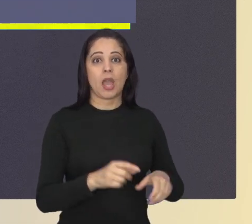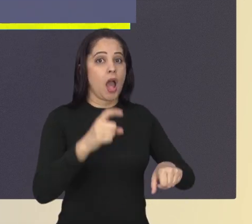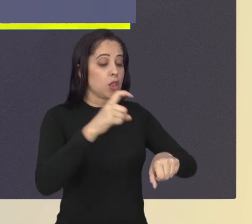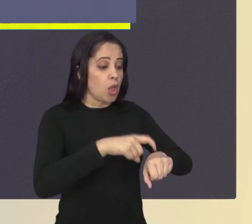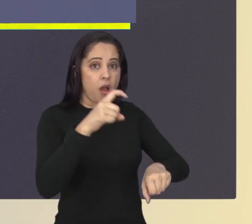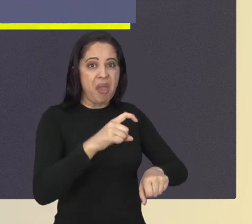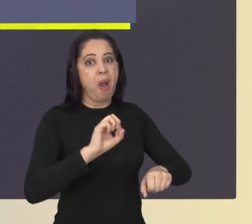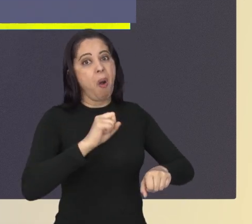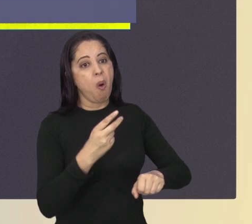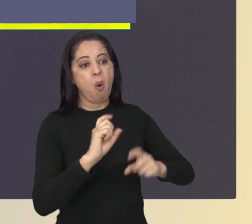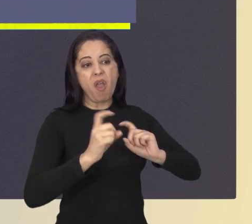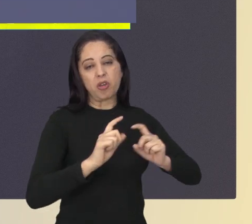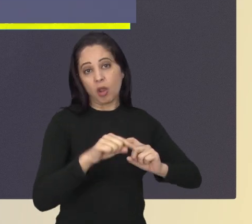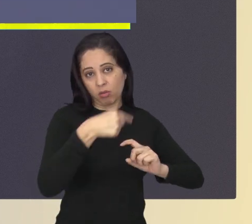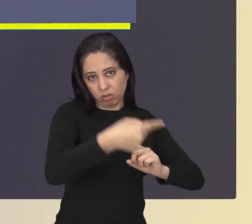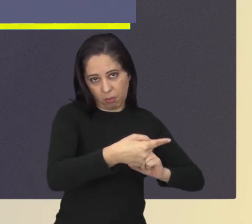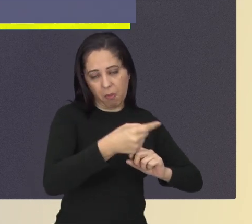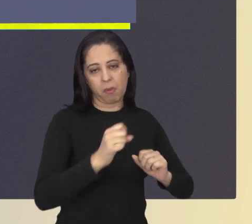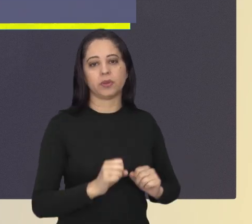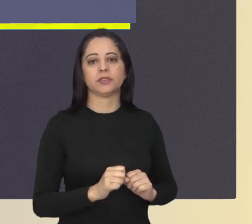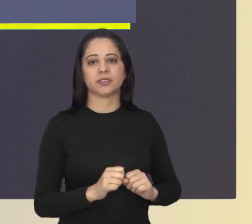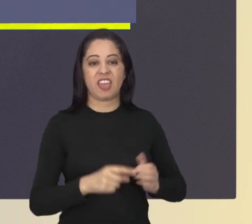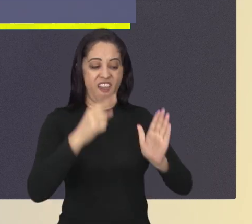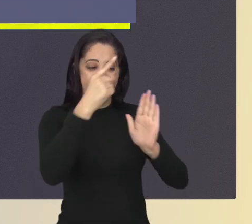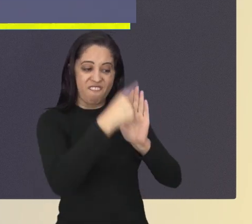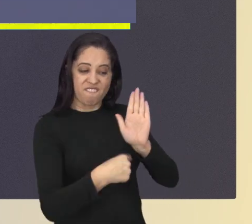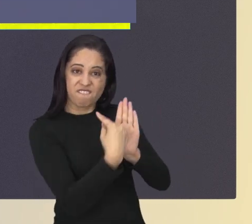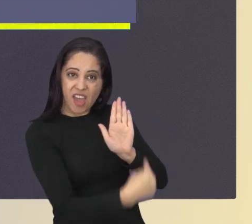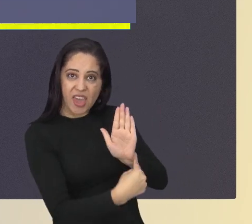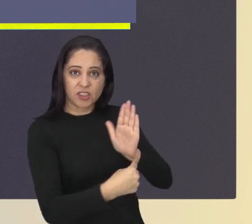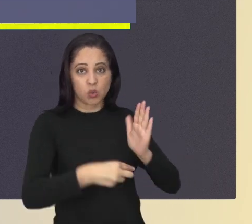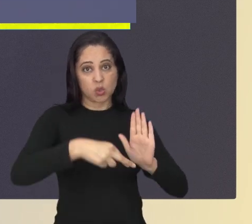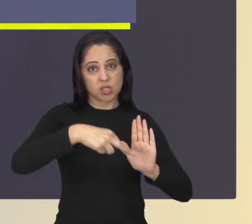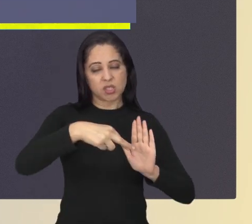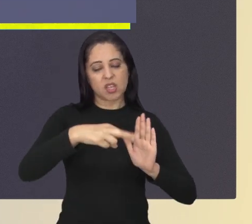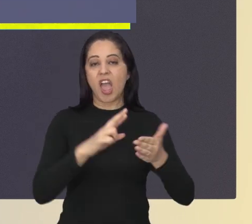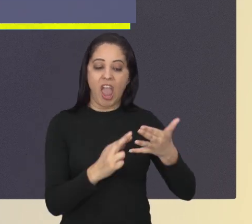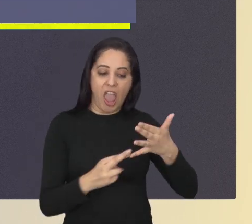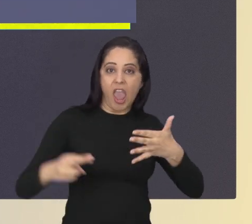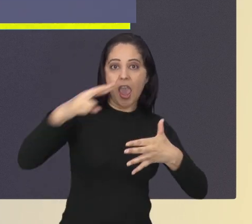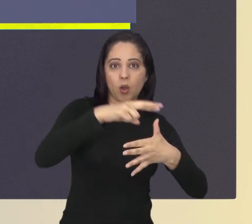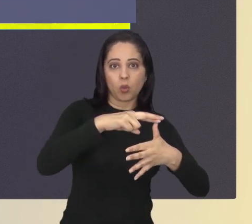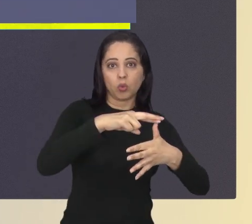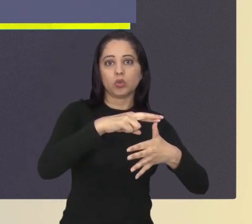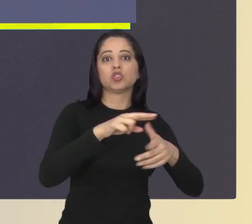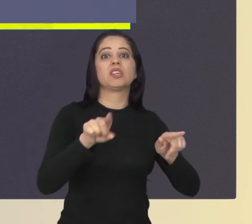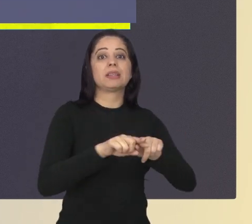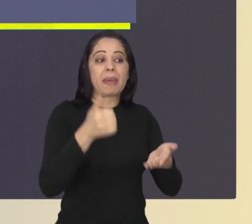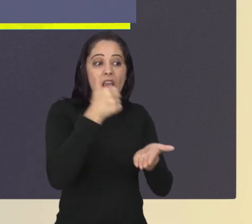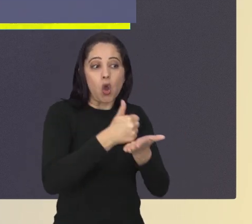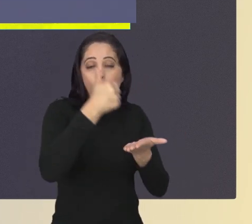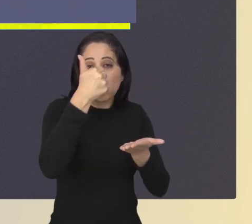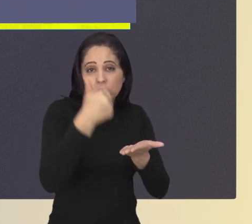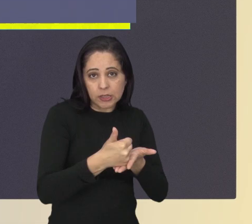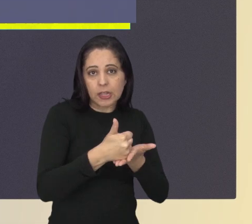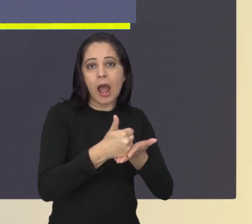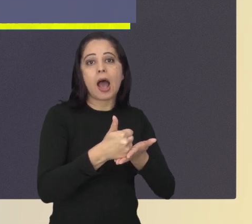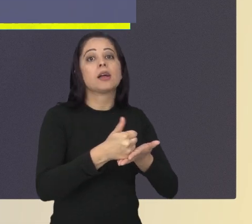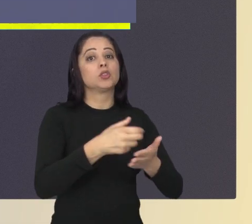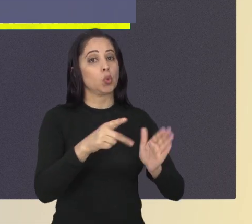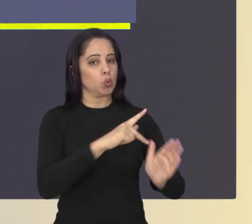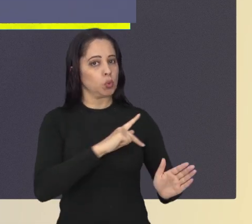votada, sendo no mesmo dia ou nas sessões seguintes. Vetos, recursos, contratos do presidente da